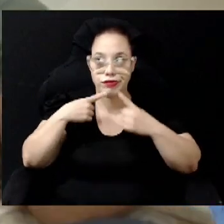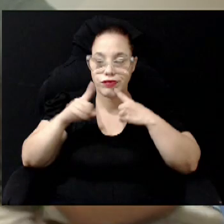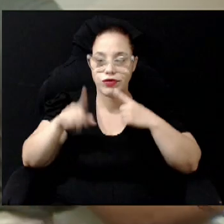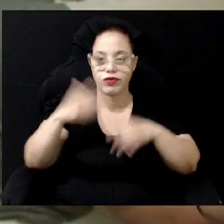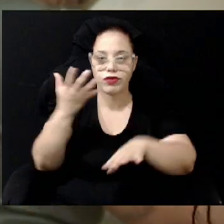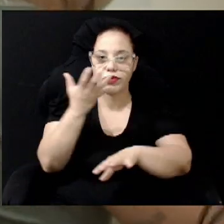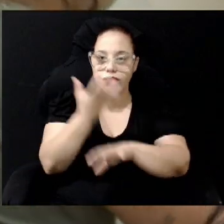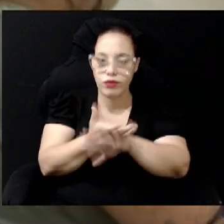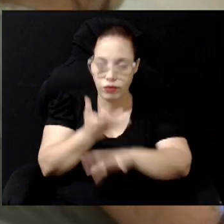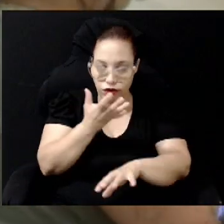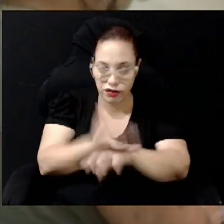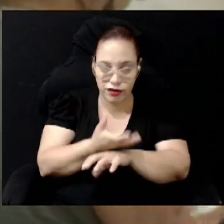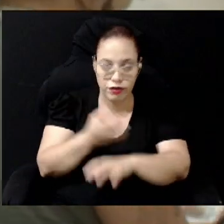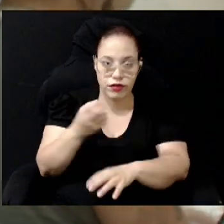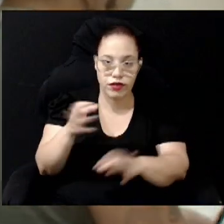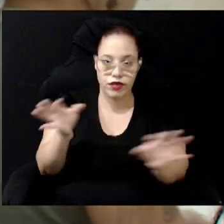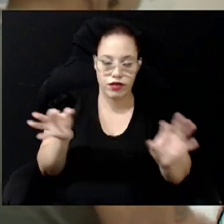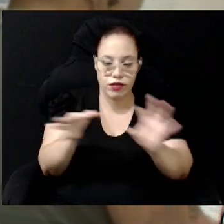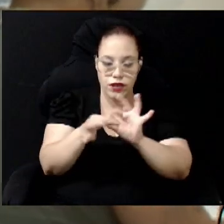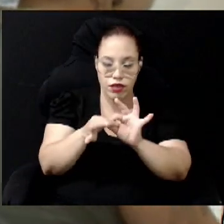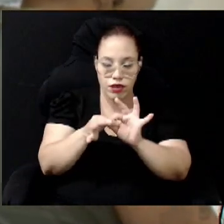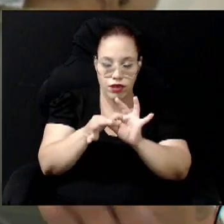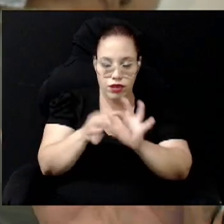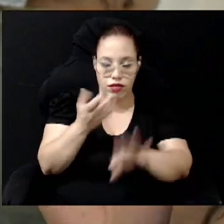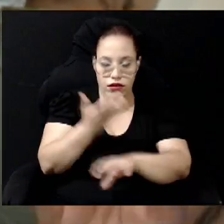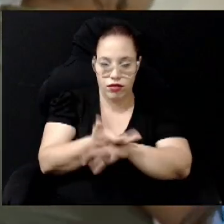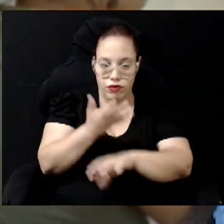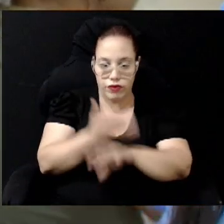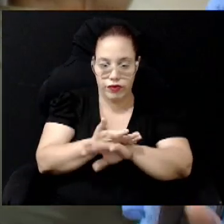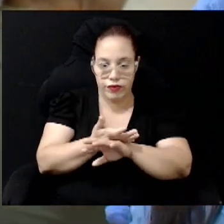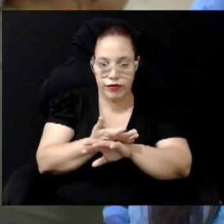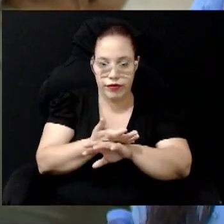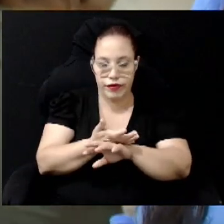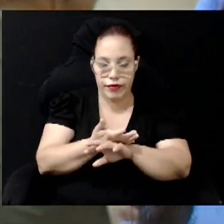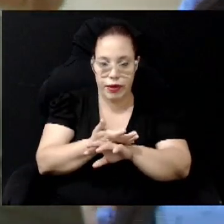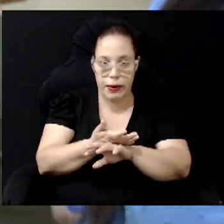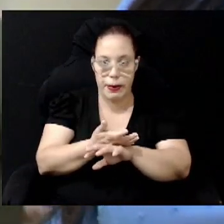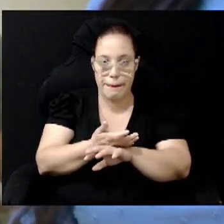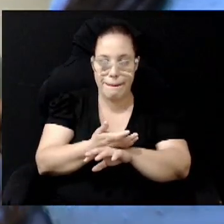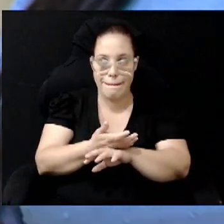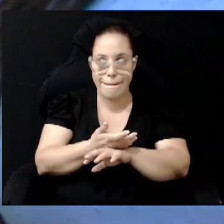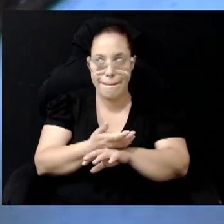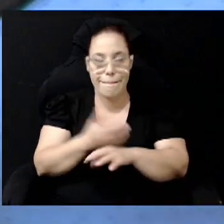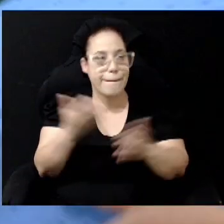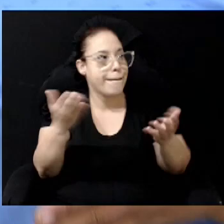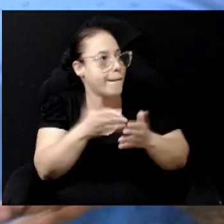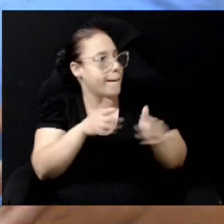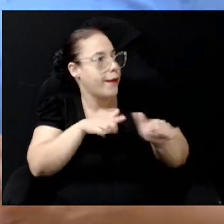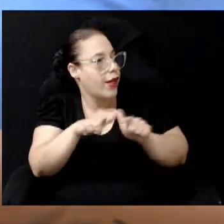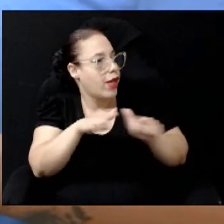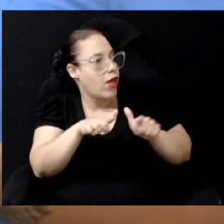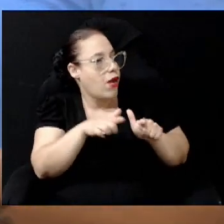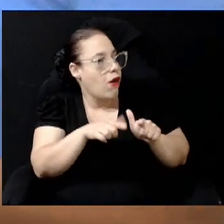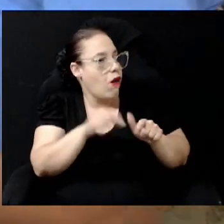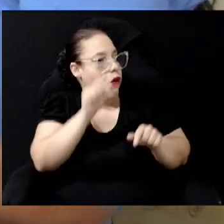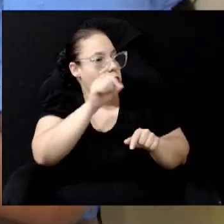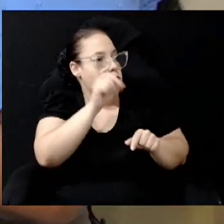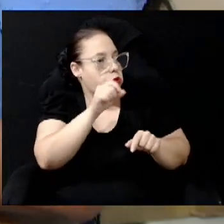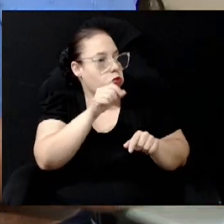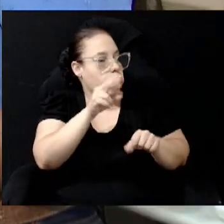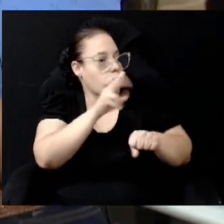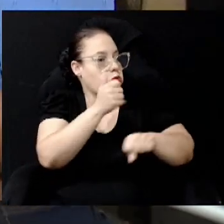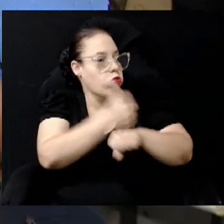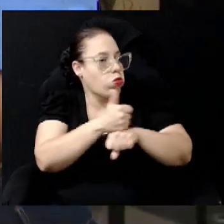fundamental. A interdisciplinariedade é fundamental sempre. Agora, mercado de trabalho para quem é historiador. Como